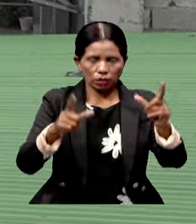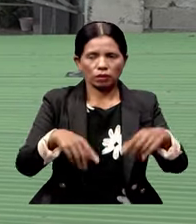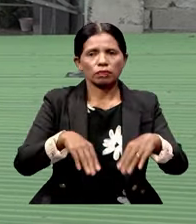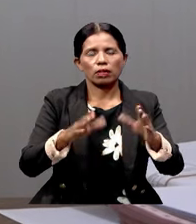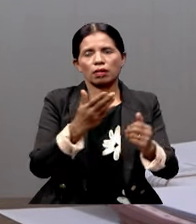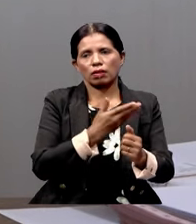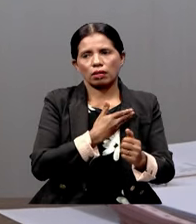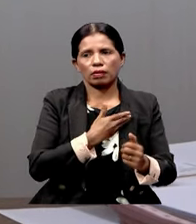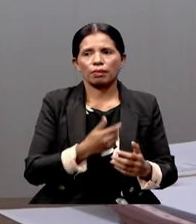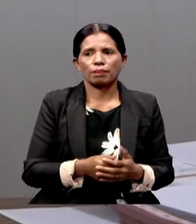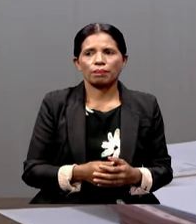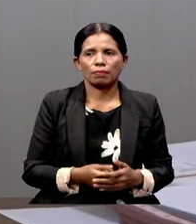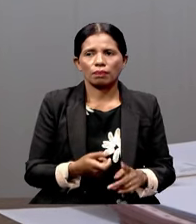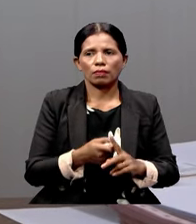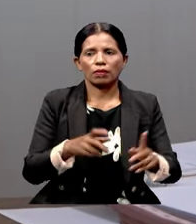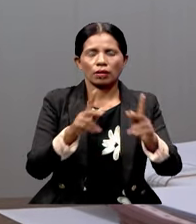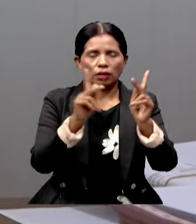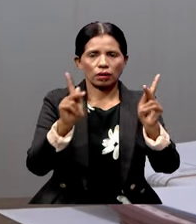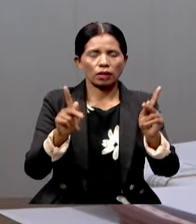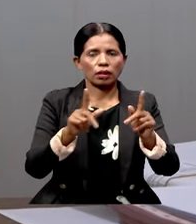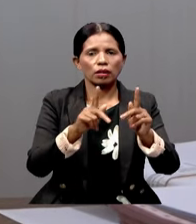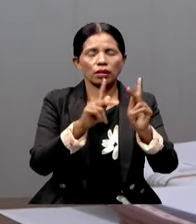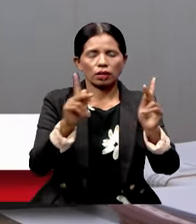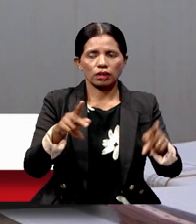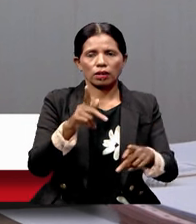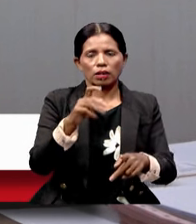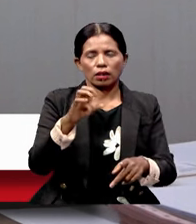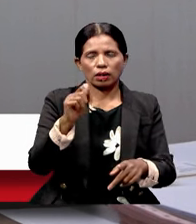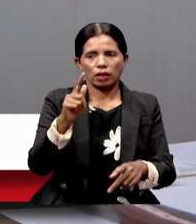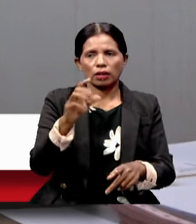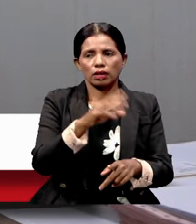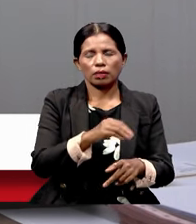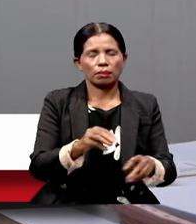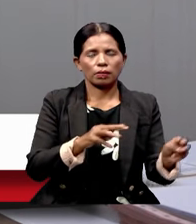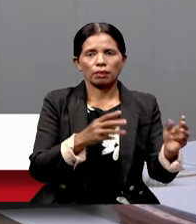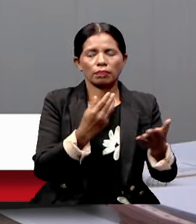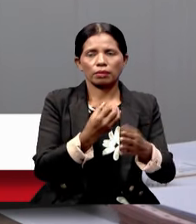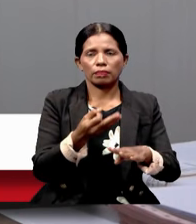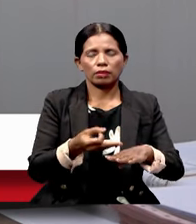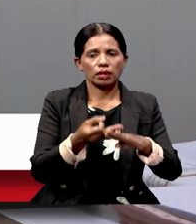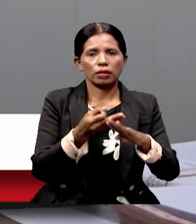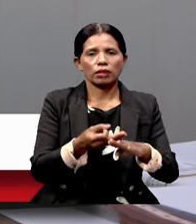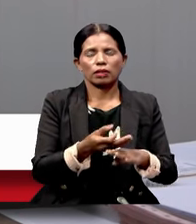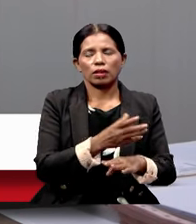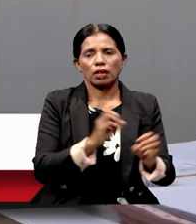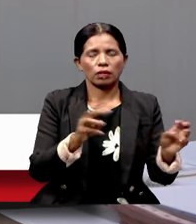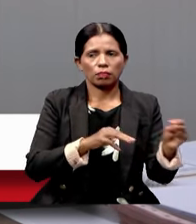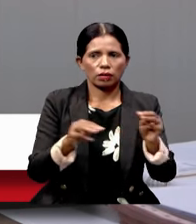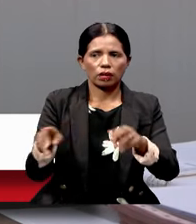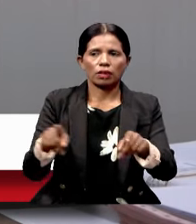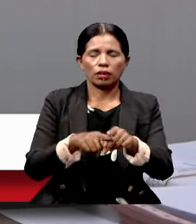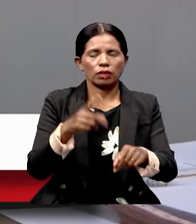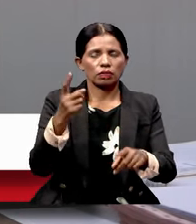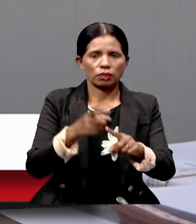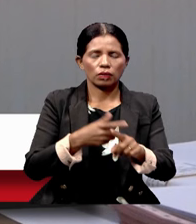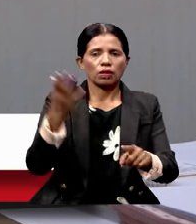as. Usi Loza Kreatif, kona ba preso ni laiha mudansa kumpara folin kutu. Hansa memang amidian